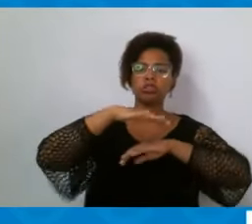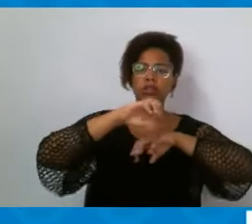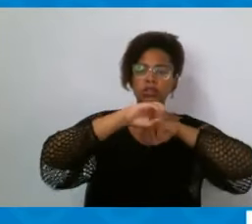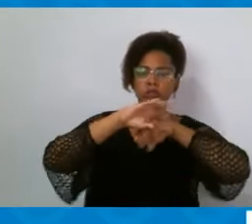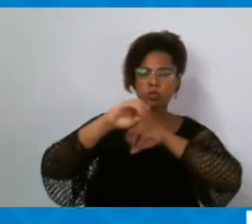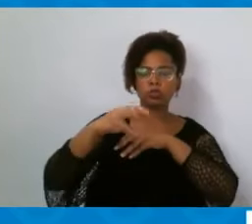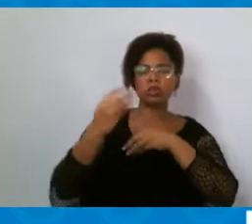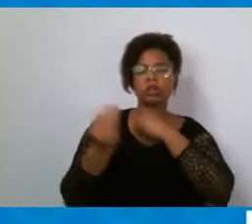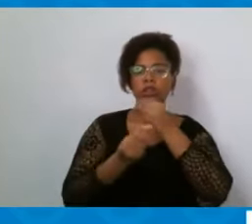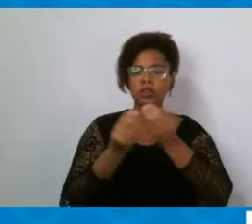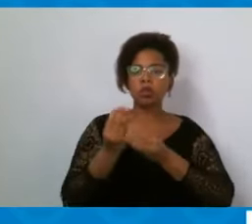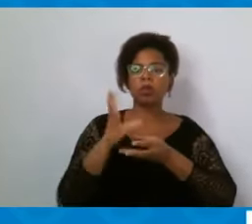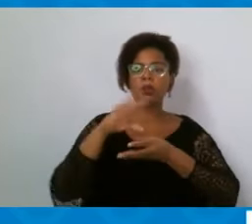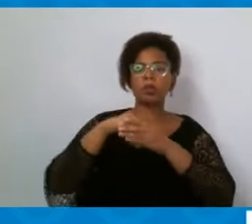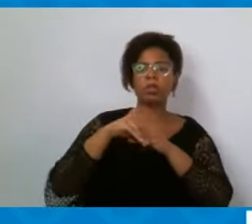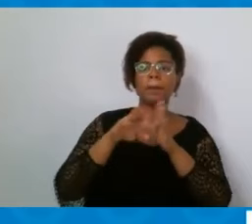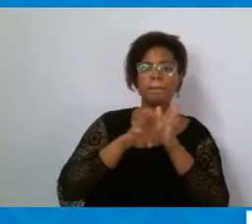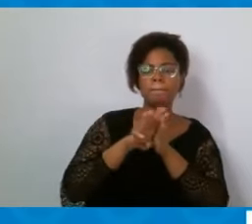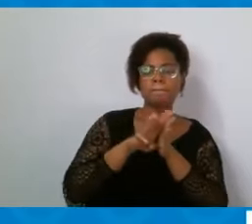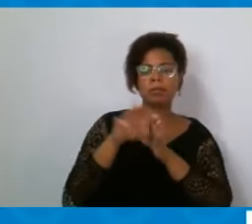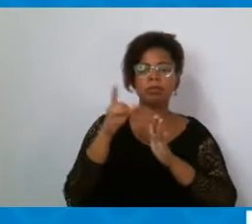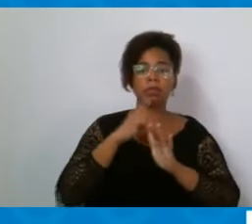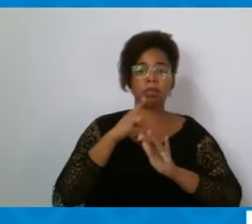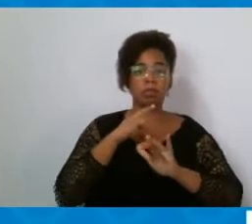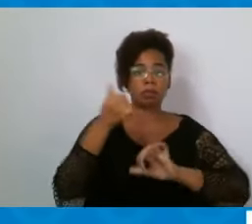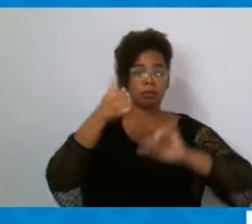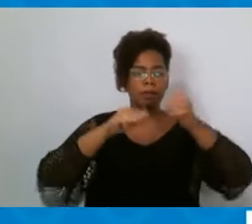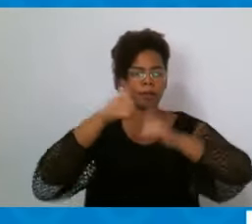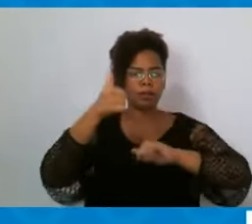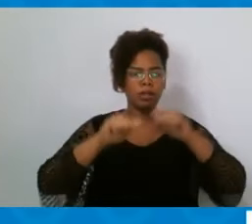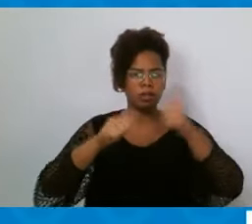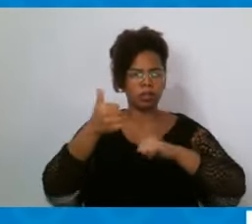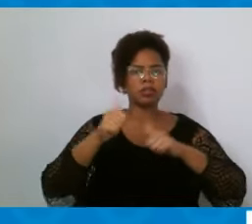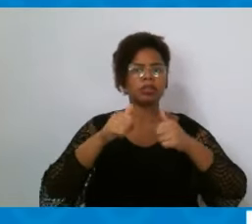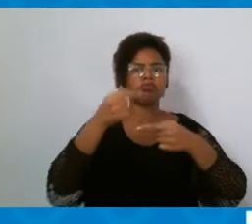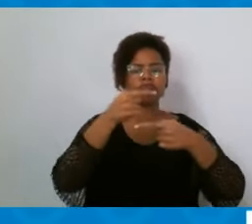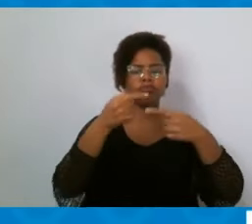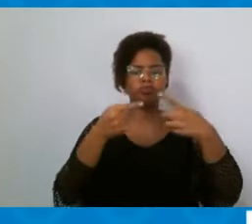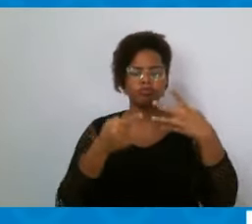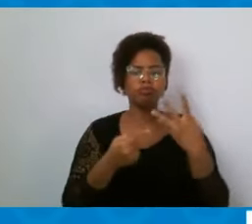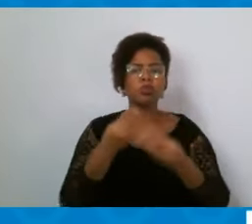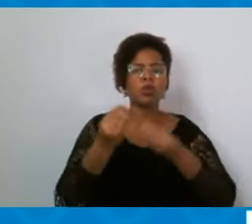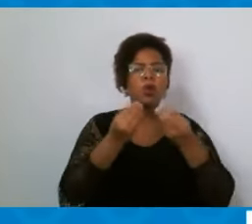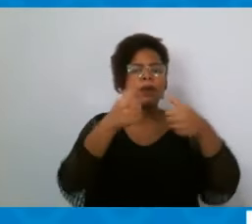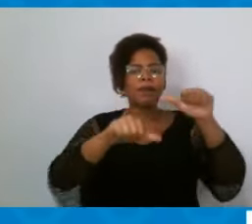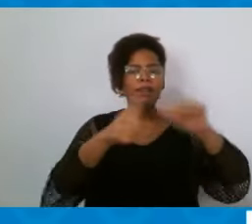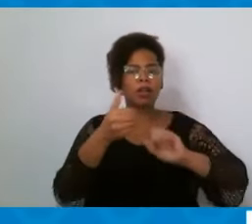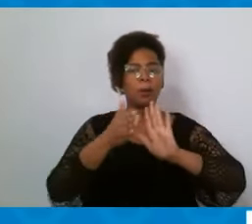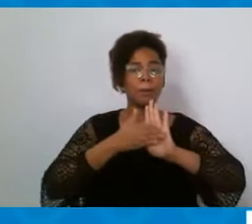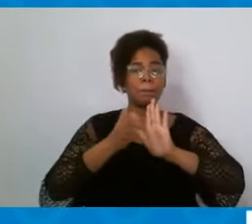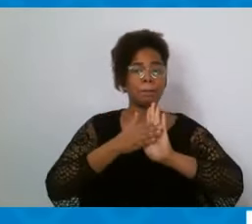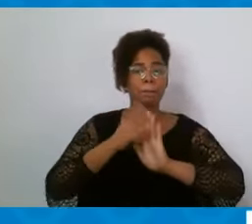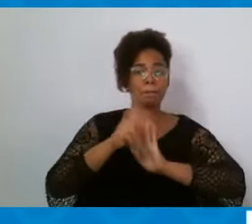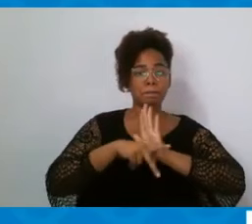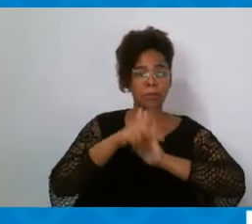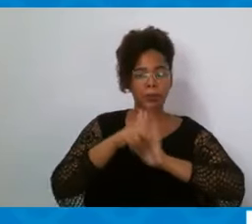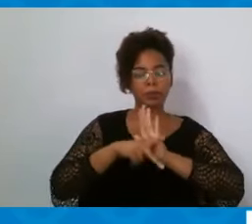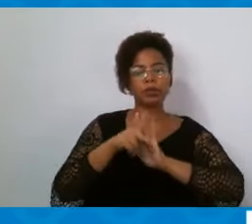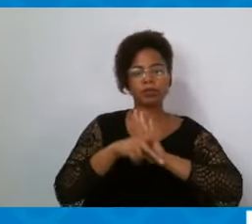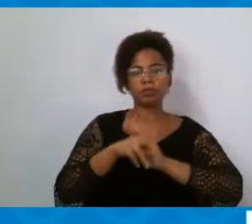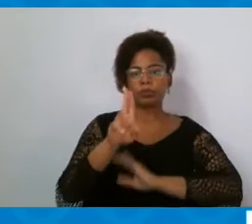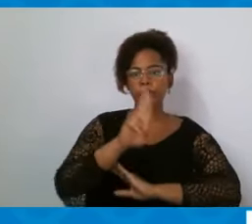o processo de avaliação, dos critérios de avaliação dos projetos estão baseados na abordagem STEM, da